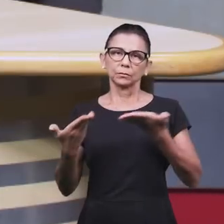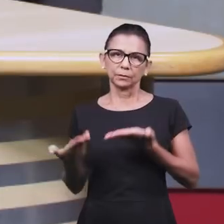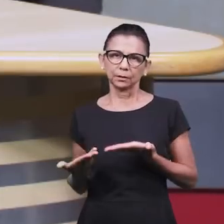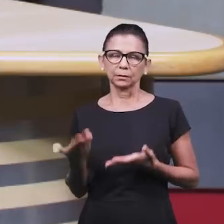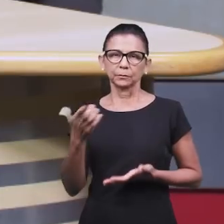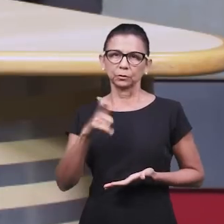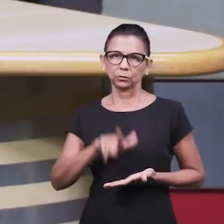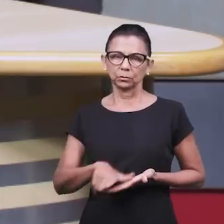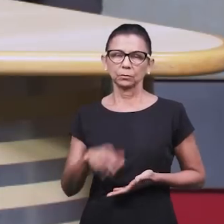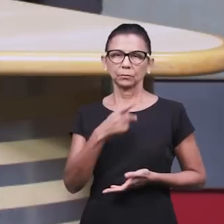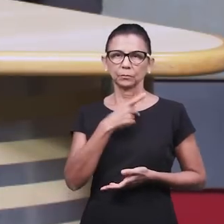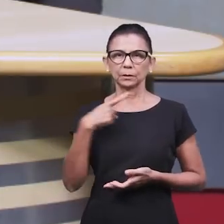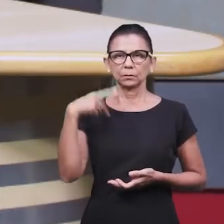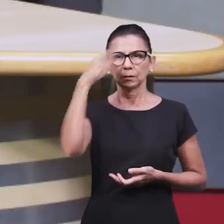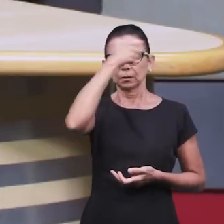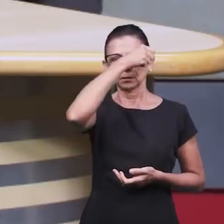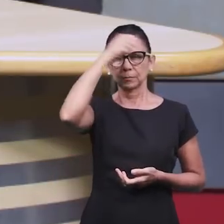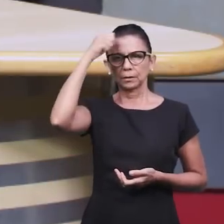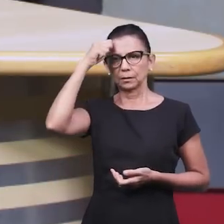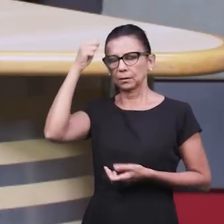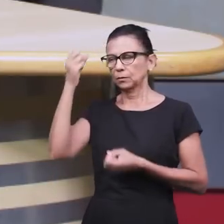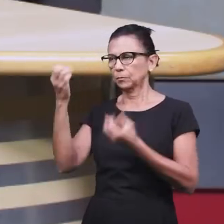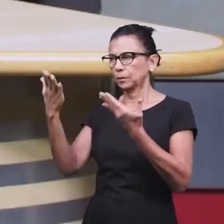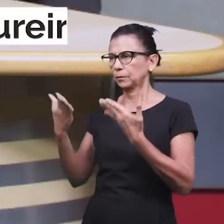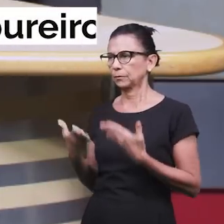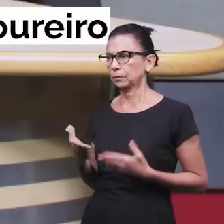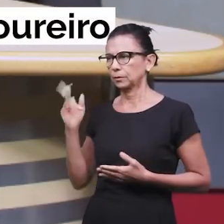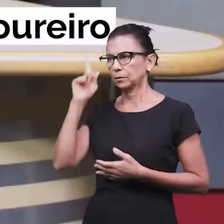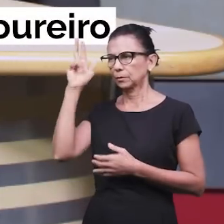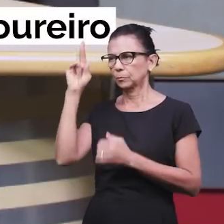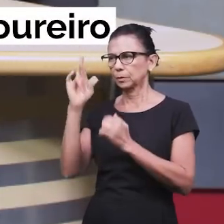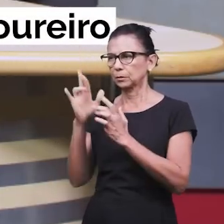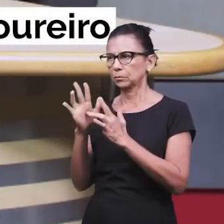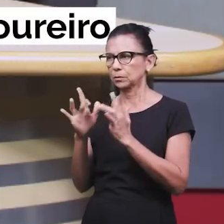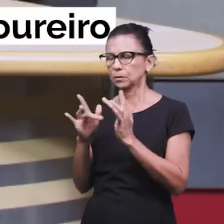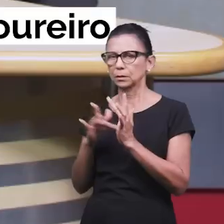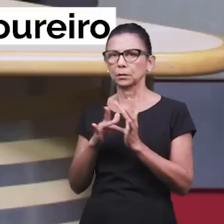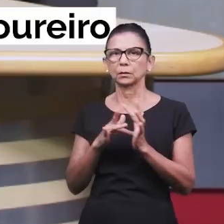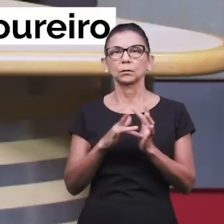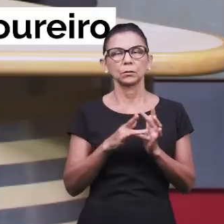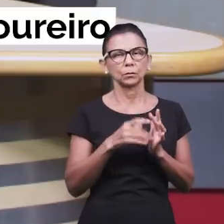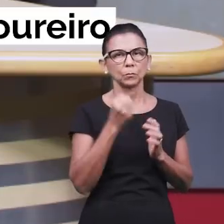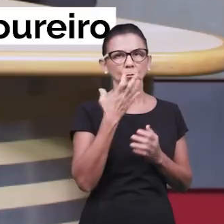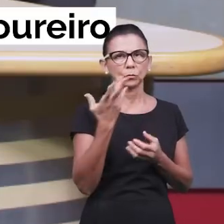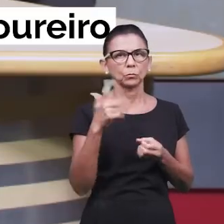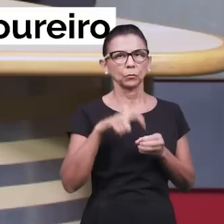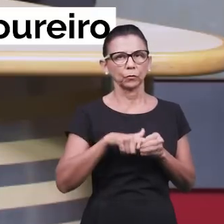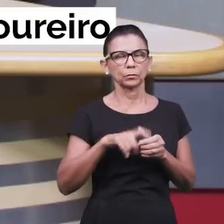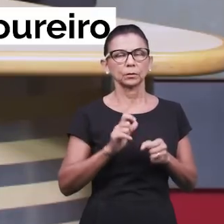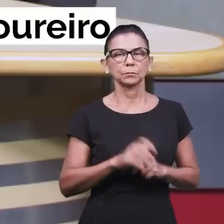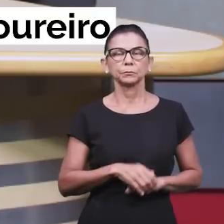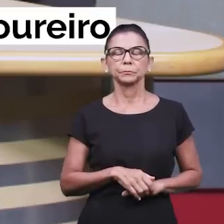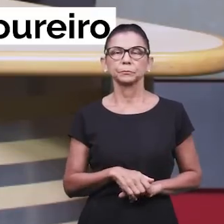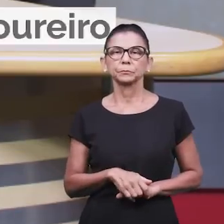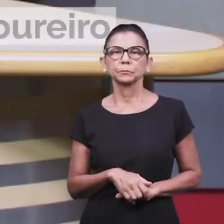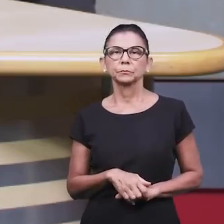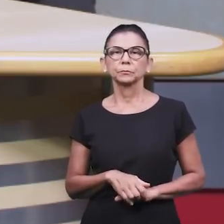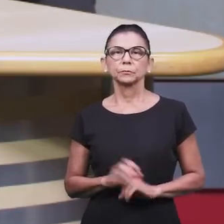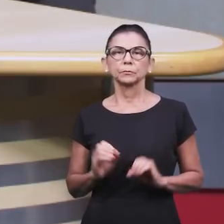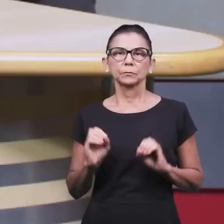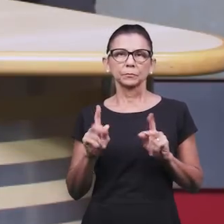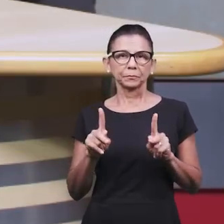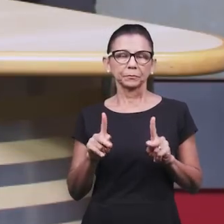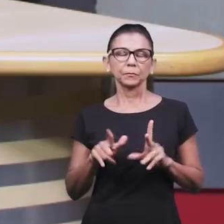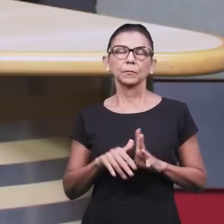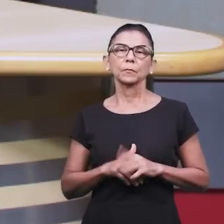aqui mais uma vez. Eu recebo o pastor Amadeu Loureiro. Amadeu, seja bem-vindo. A paz do Senhor. A paz do Senhor, Josias. É sempre bom estar aqui de volta. Amém.